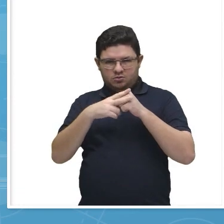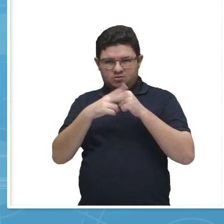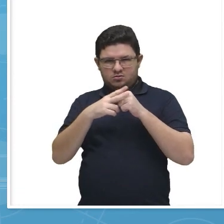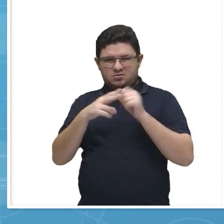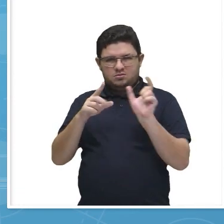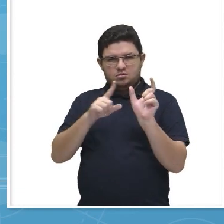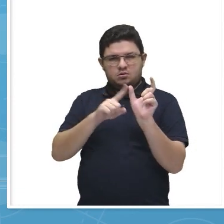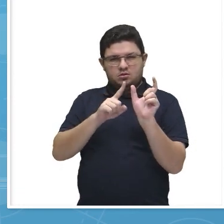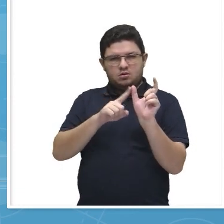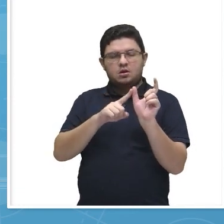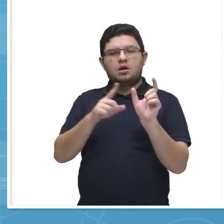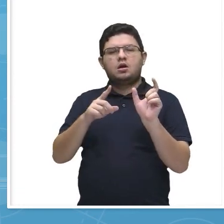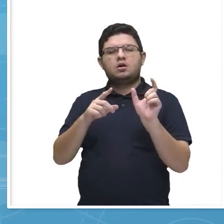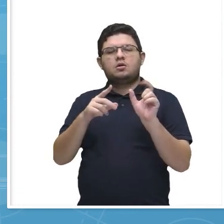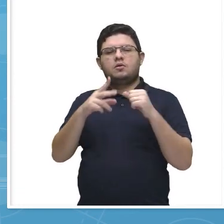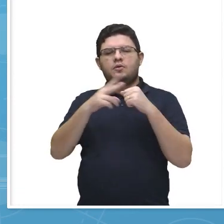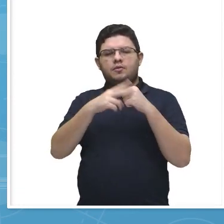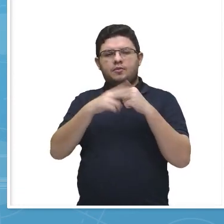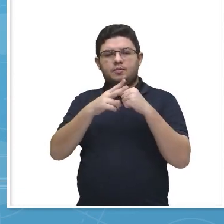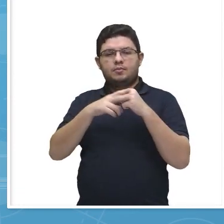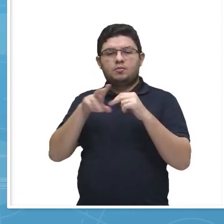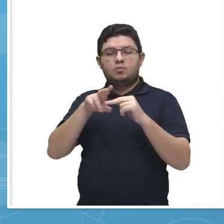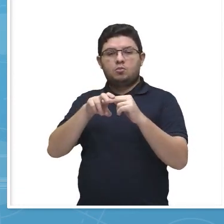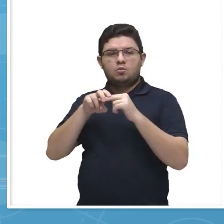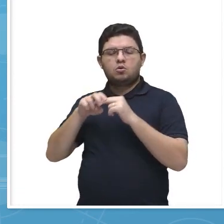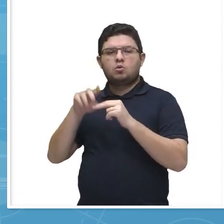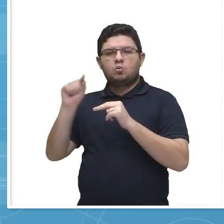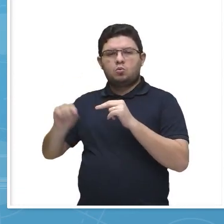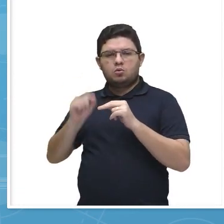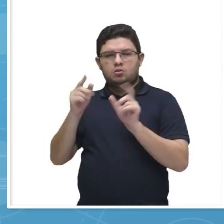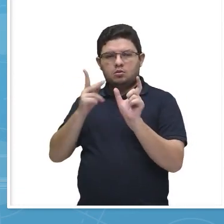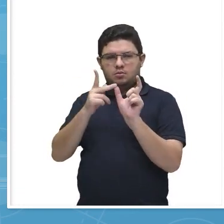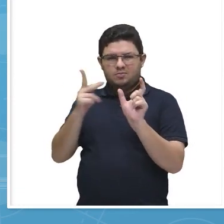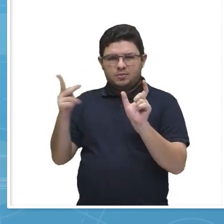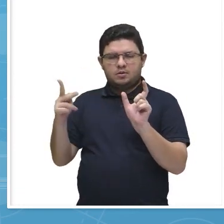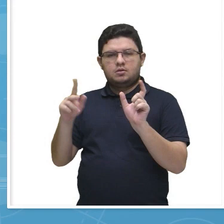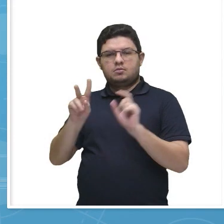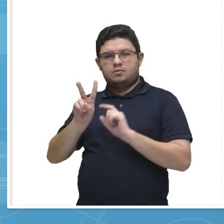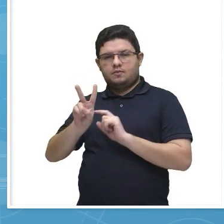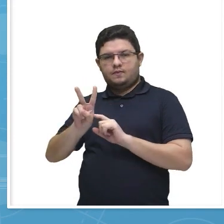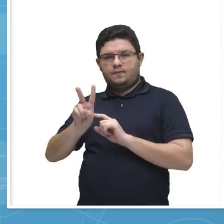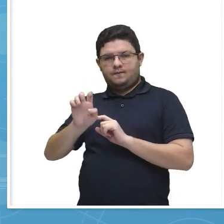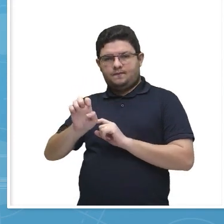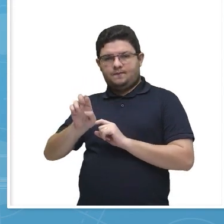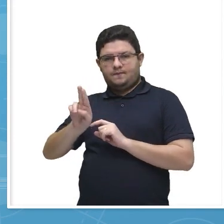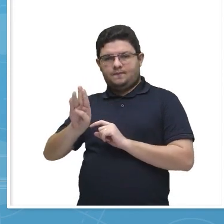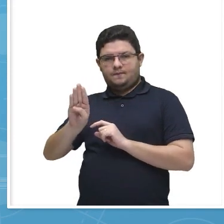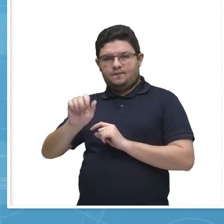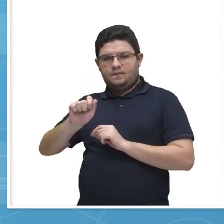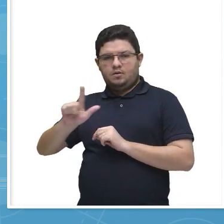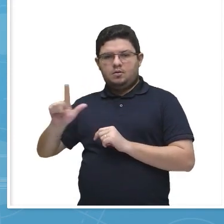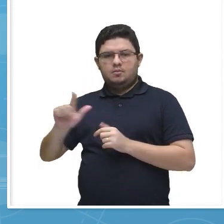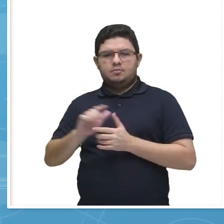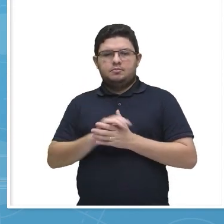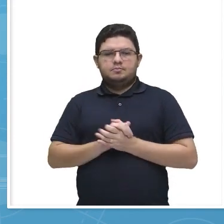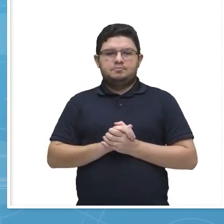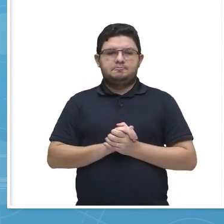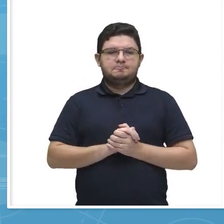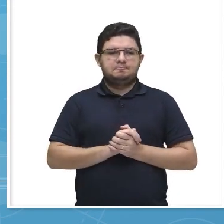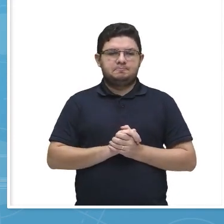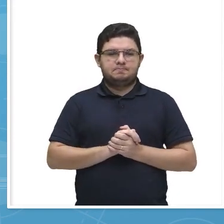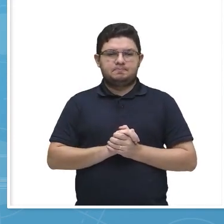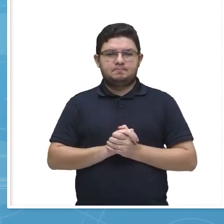de verbal, certo? Então, abreviei aí, PV, predicado verbal.